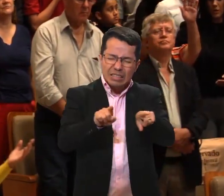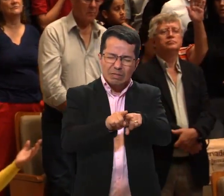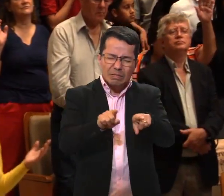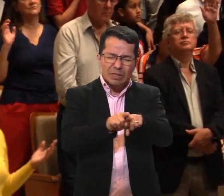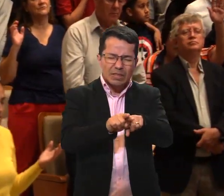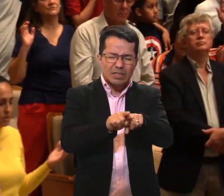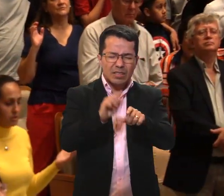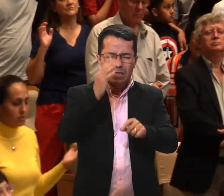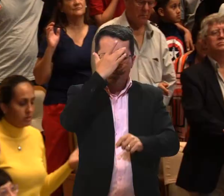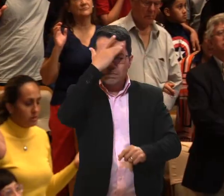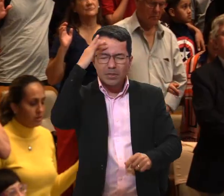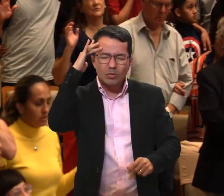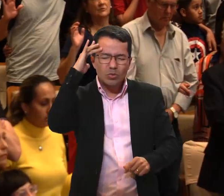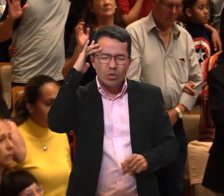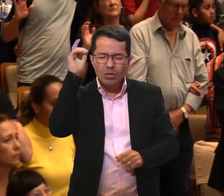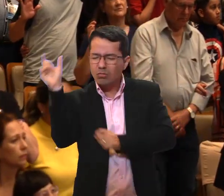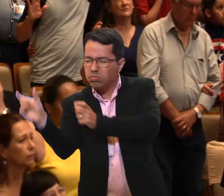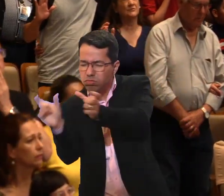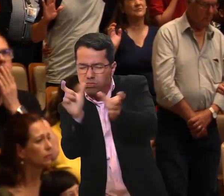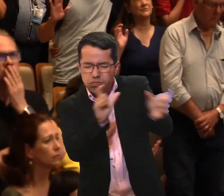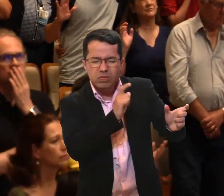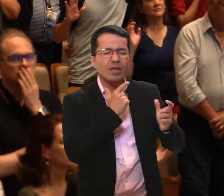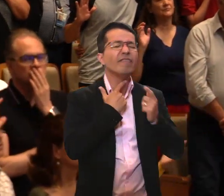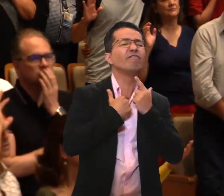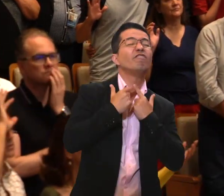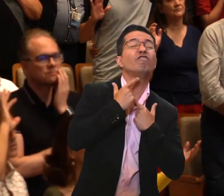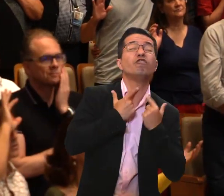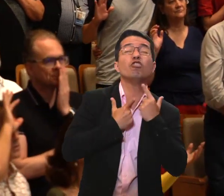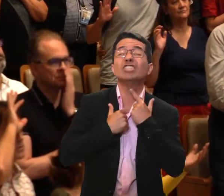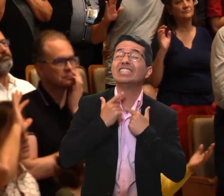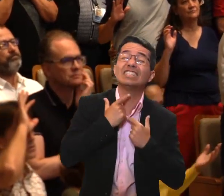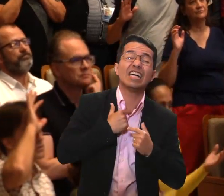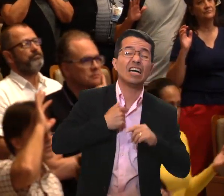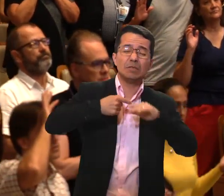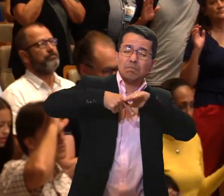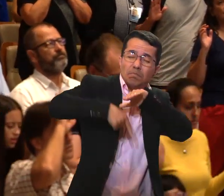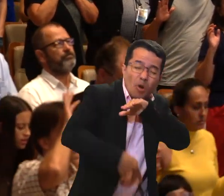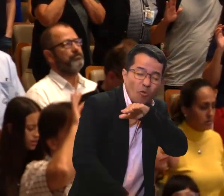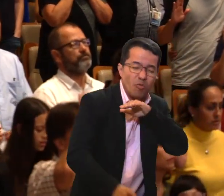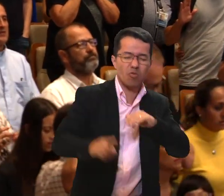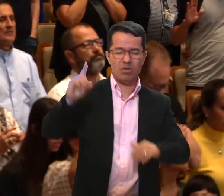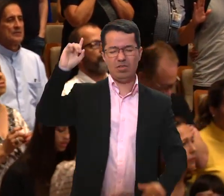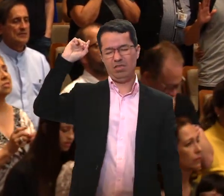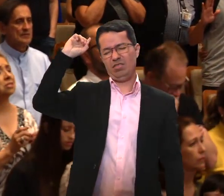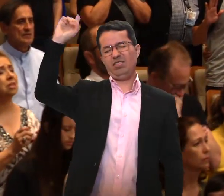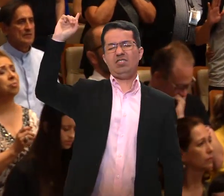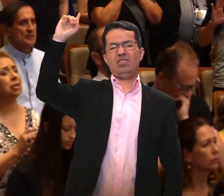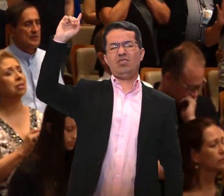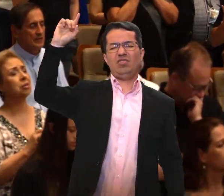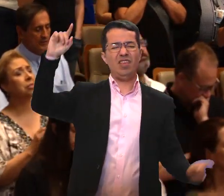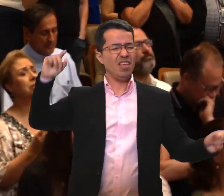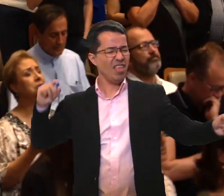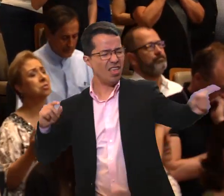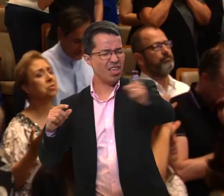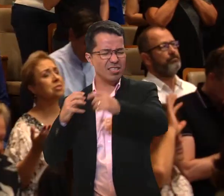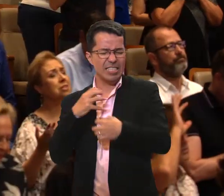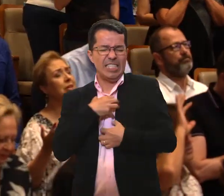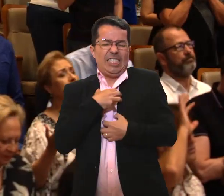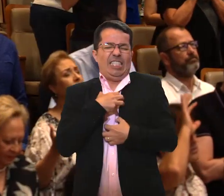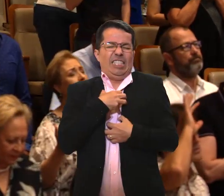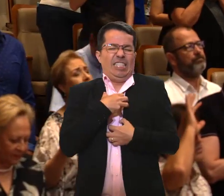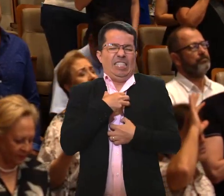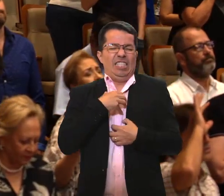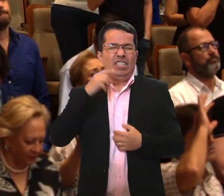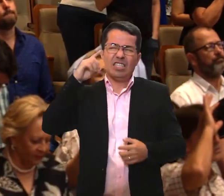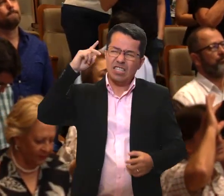Deus, que os nossos desejem a Deus, que eles sejam quebrantados pelo Teu poder.